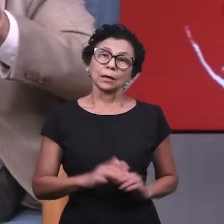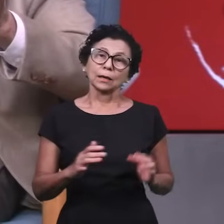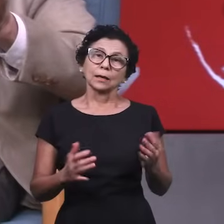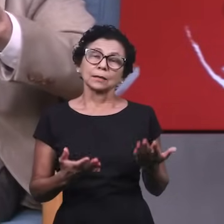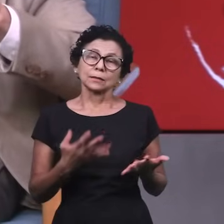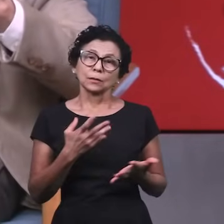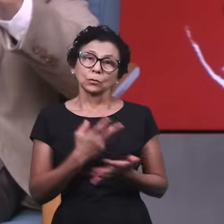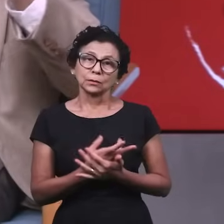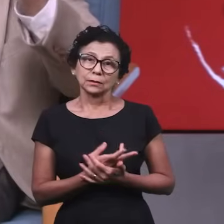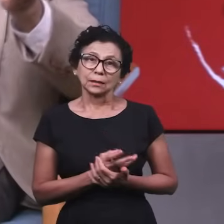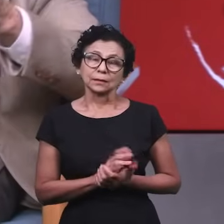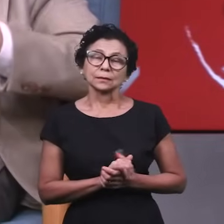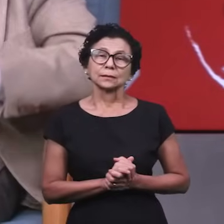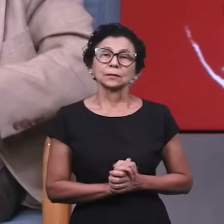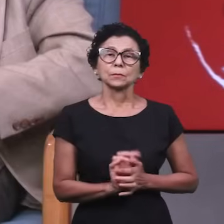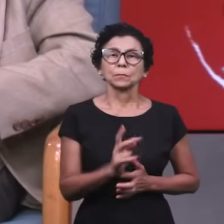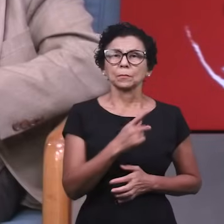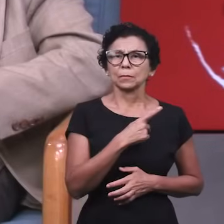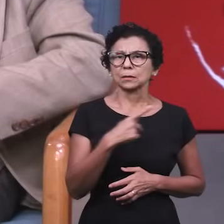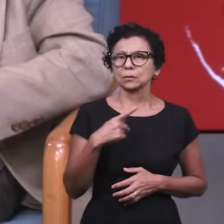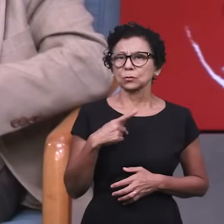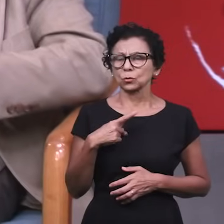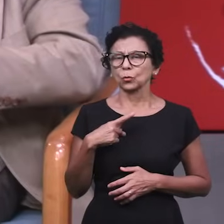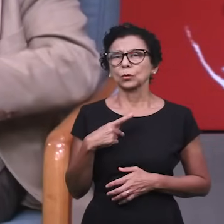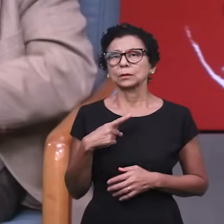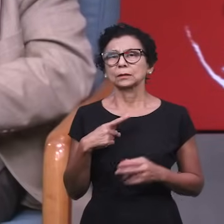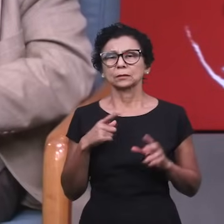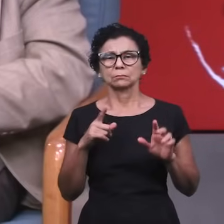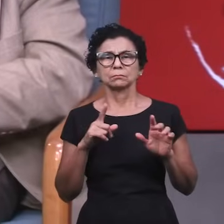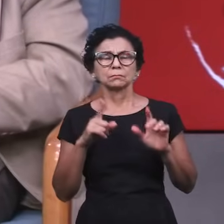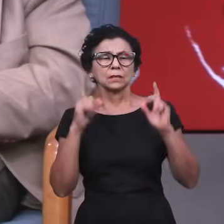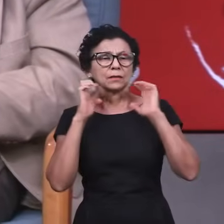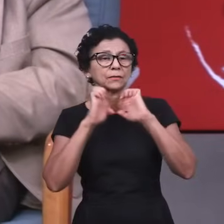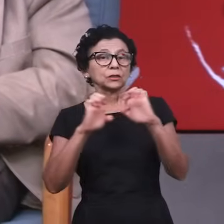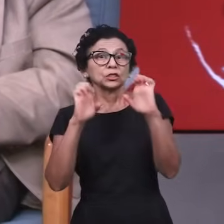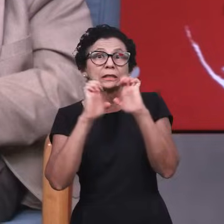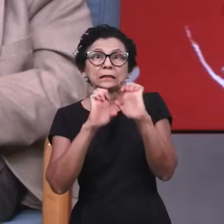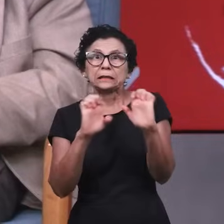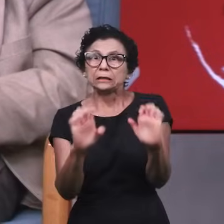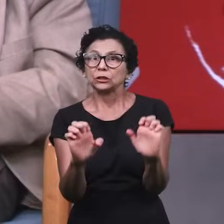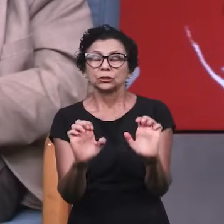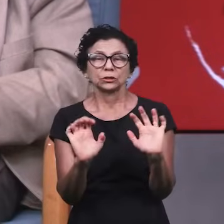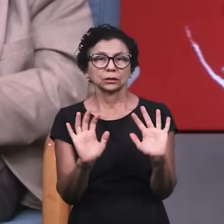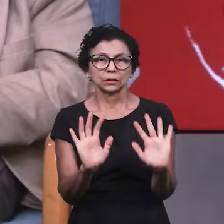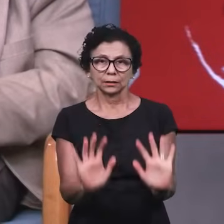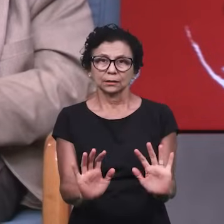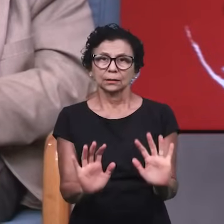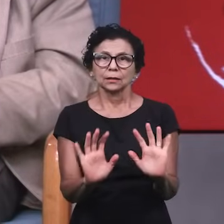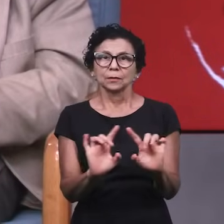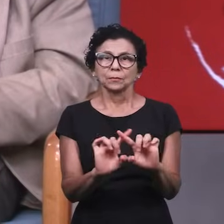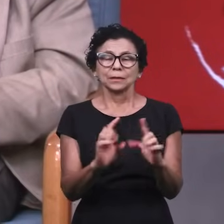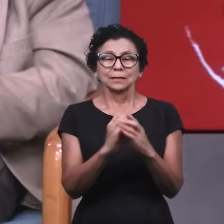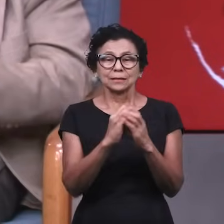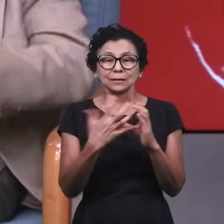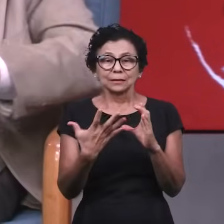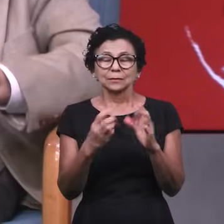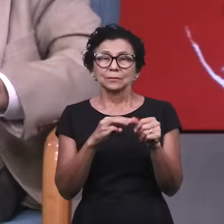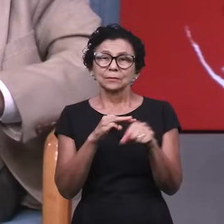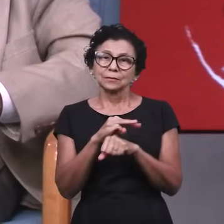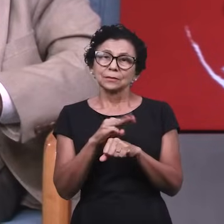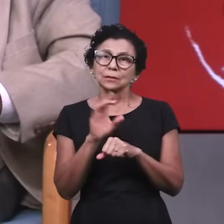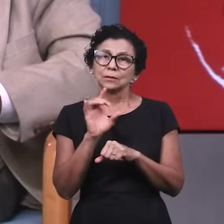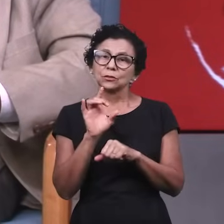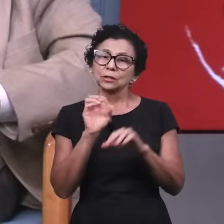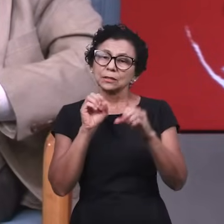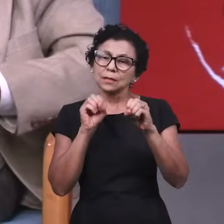é evangelística, né? Citamos vários casos, mas tem outros onde a característica dele de ministério é